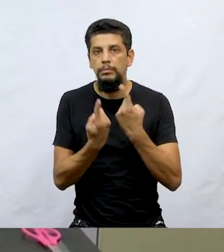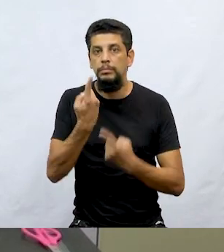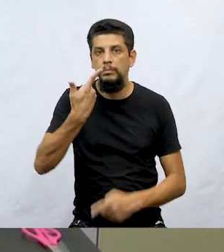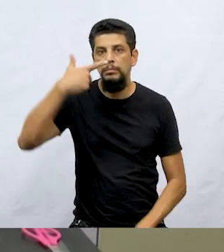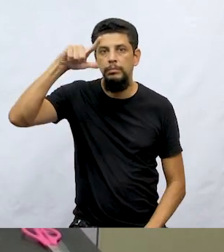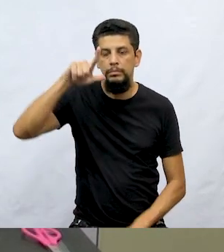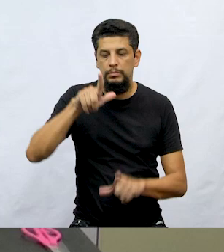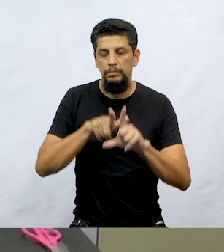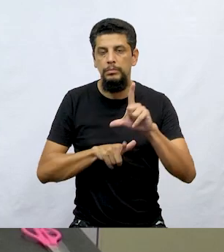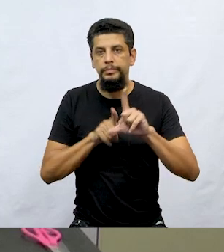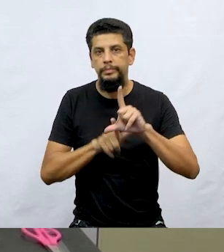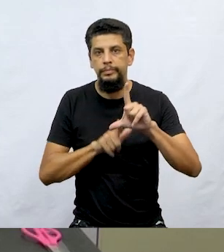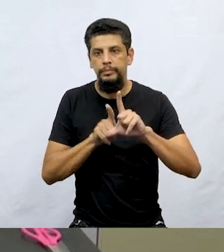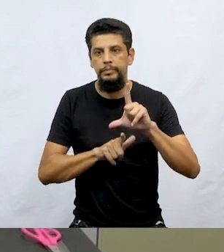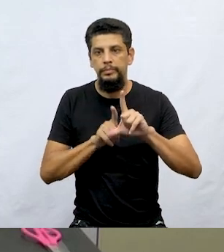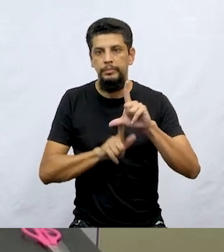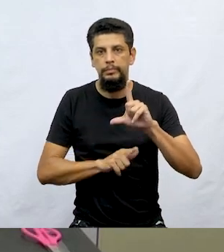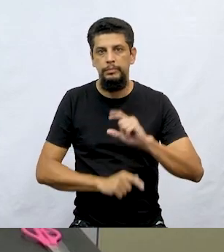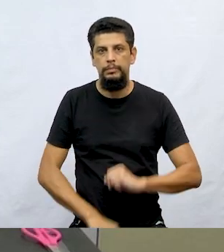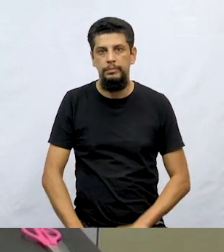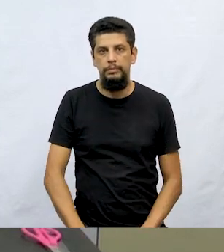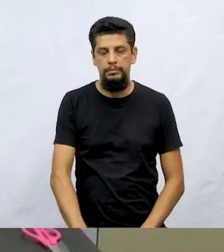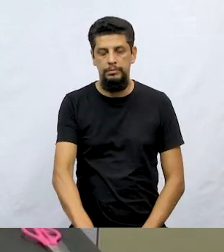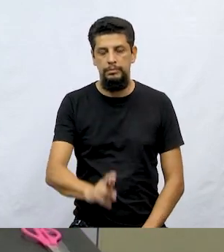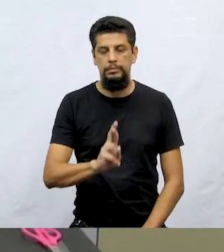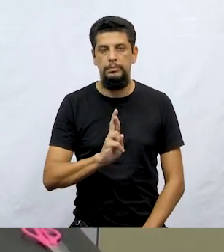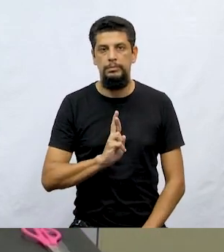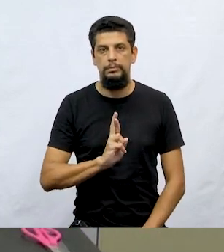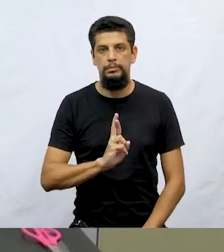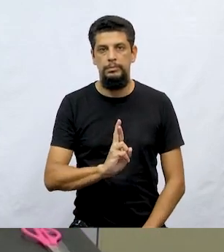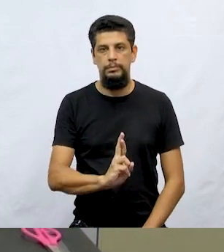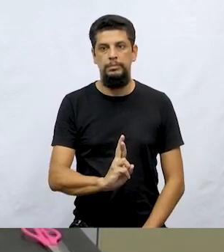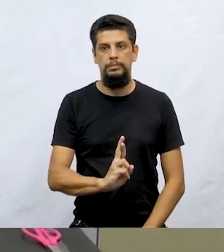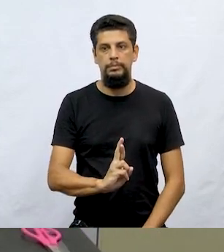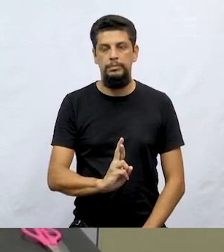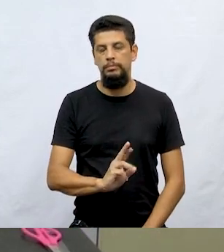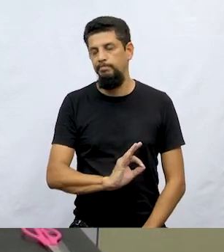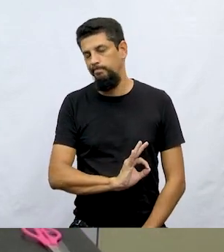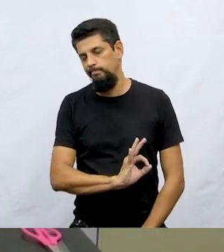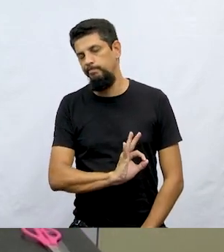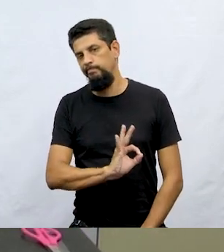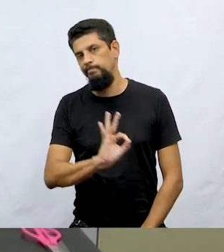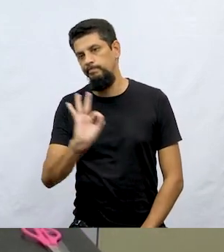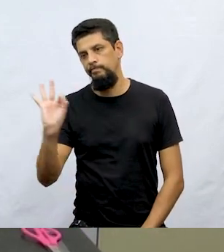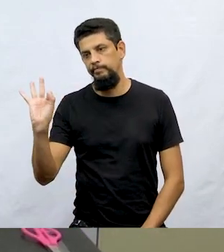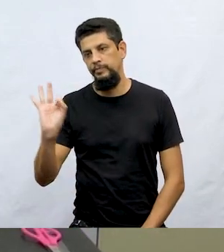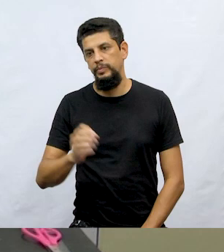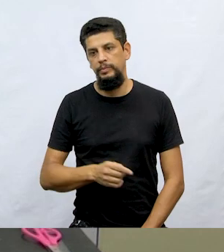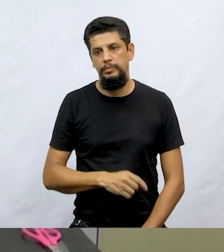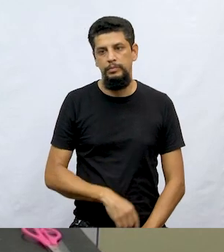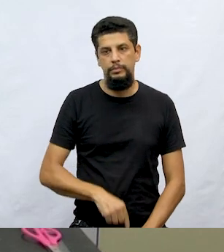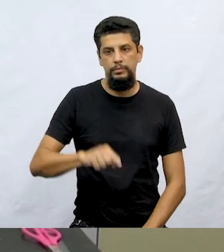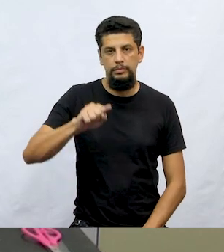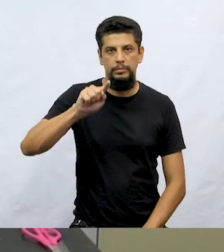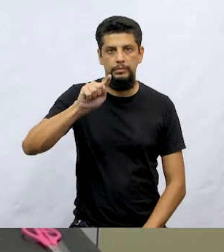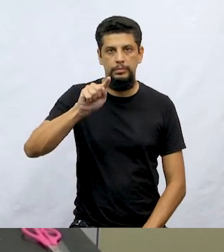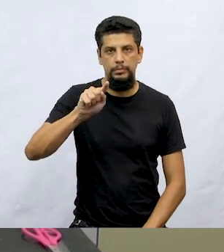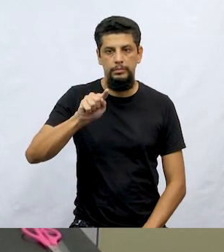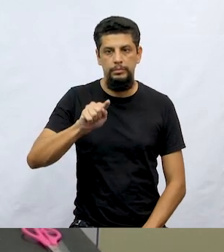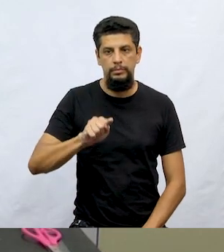Qual a próxima letra? Letra R. Muito bom, vamos lá então. É